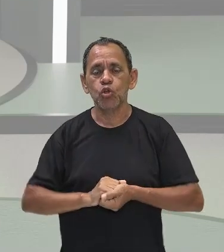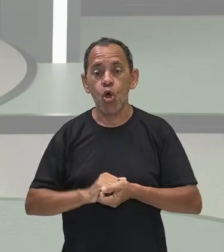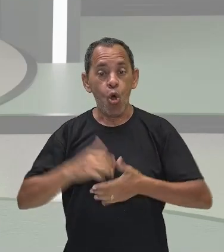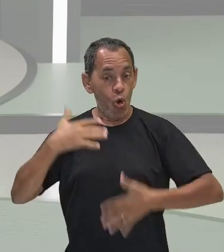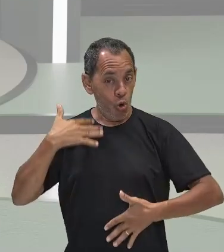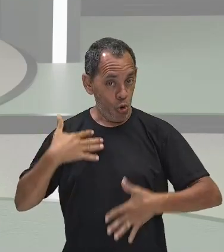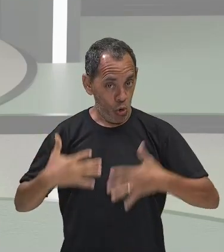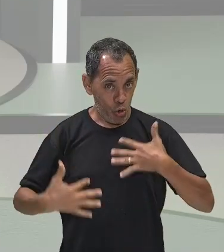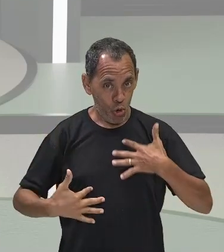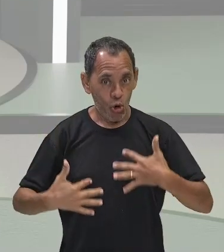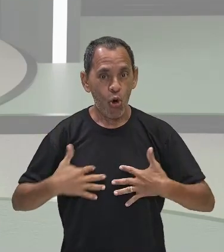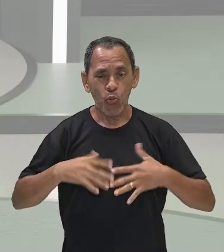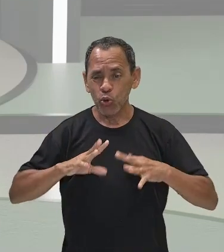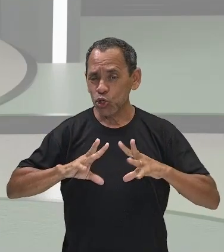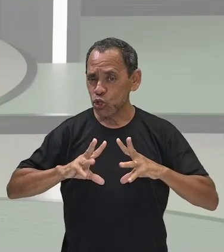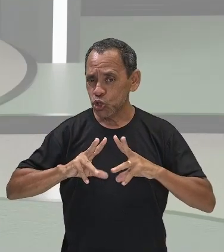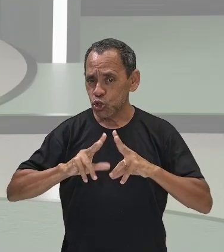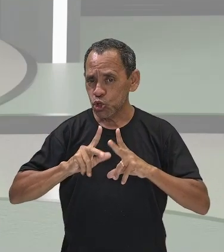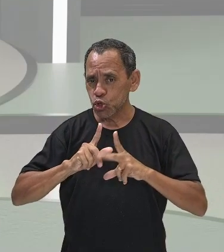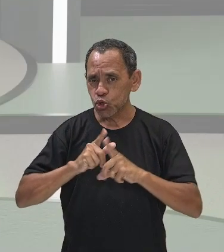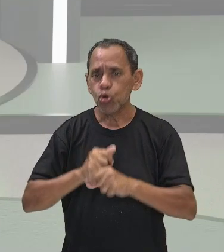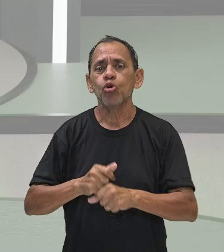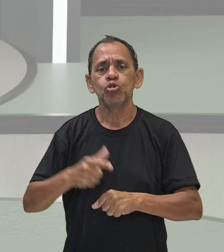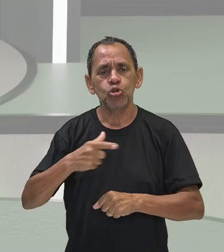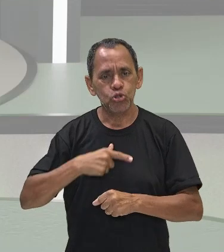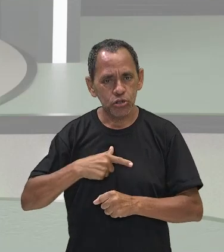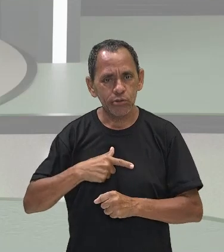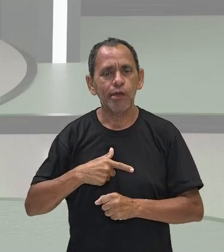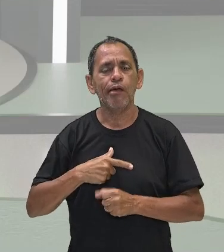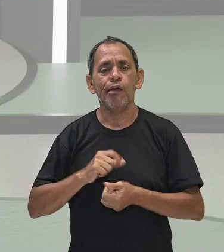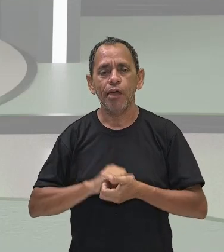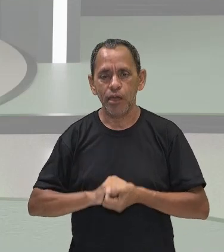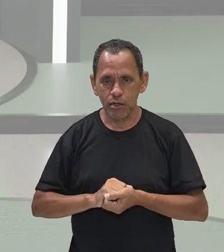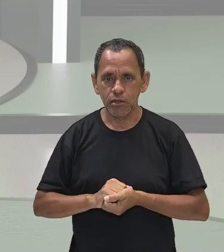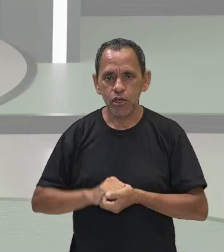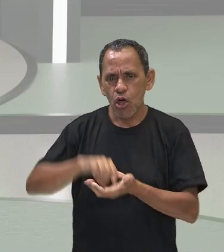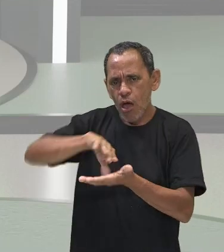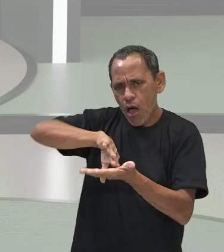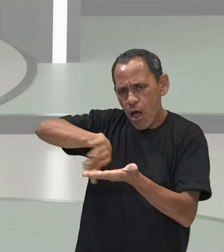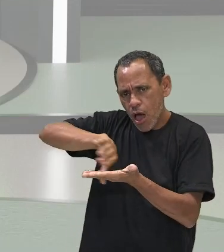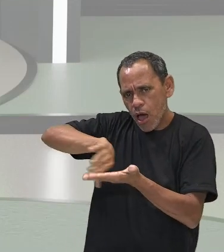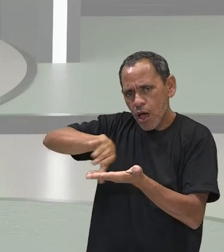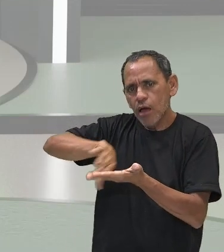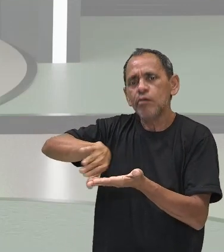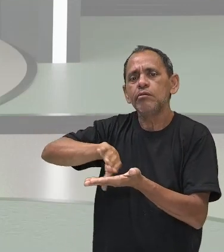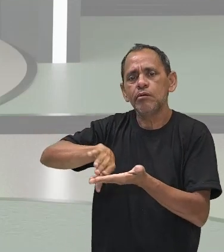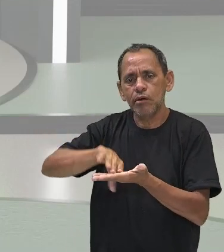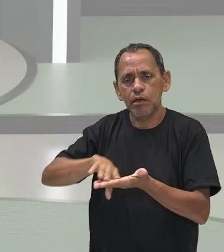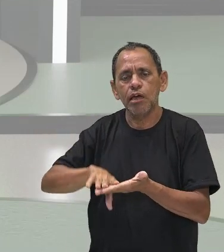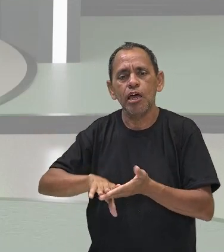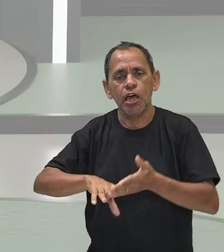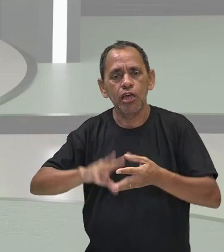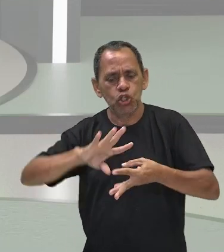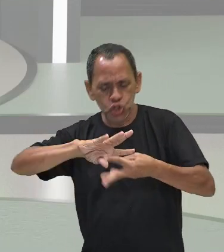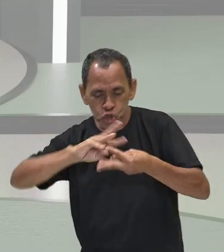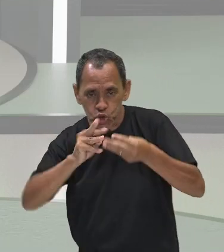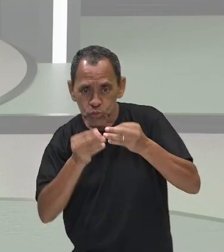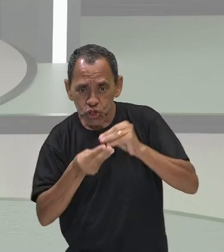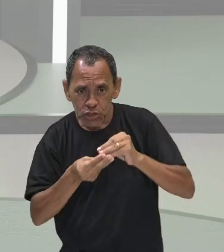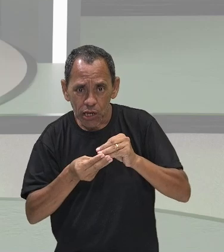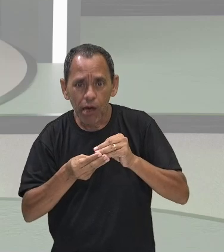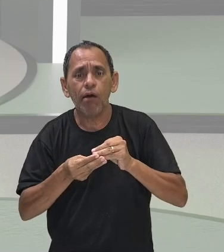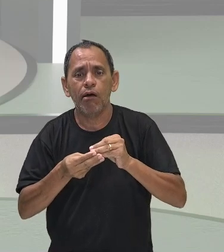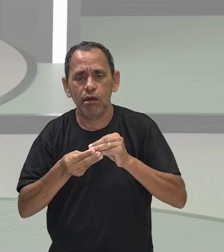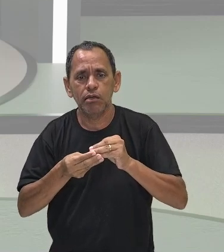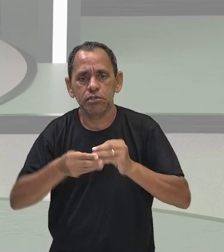corpo ele vai ter um mecanismo de escape onde ele vai eliminar, de certa forma, aquilo que não